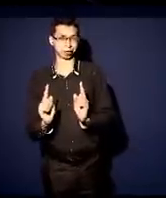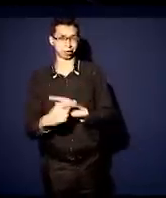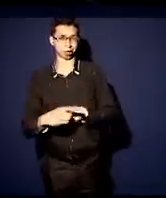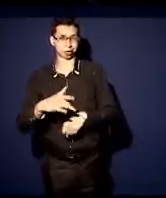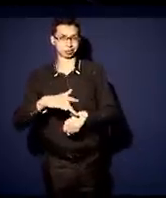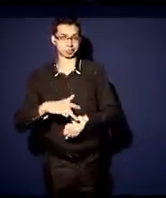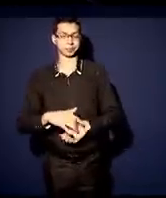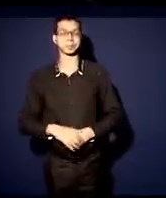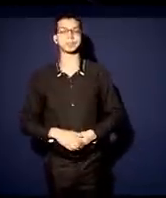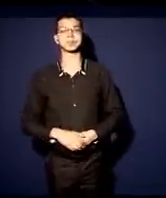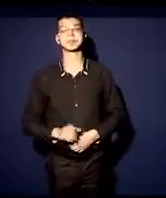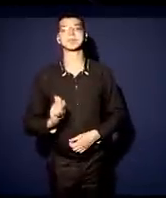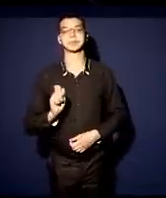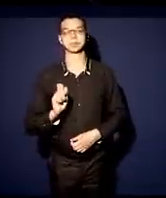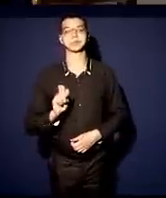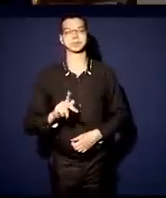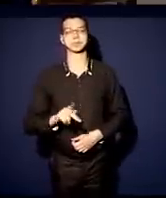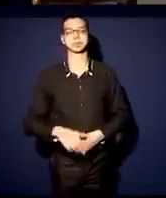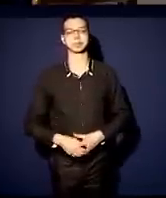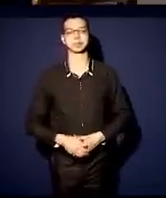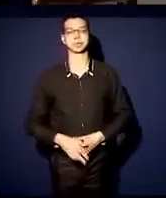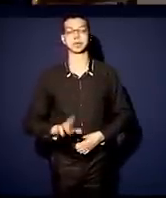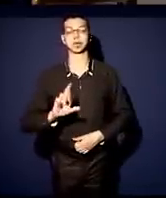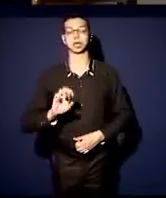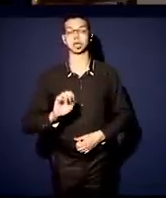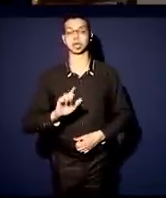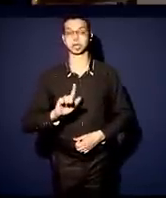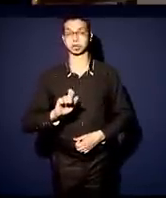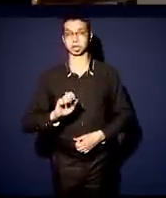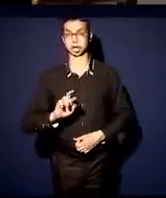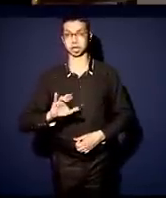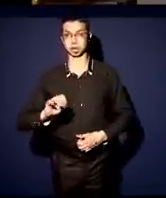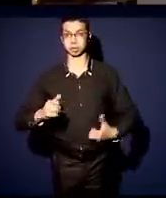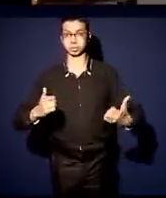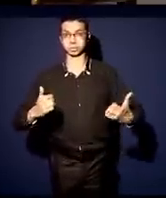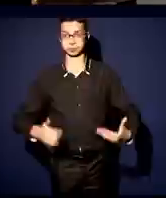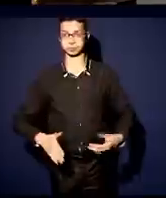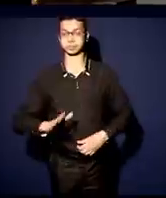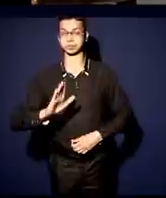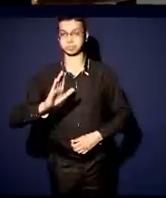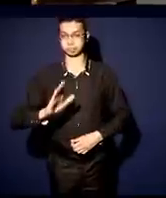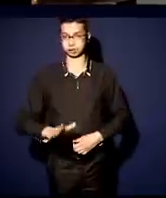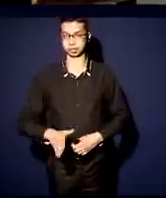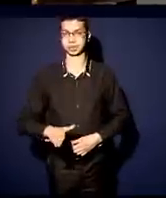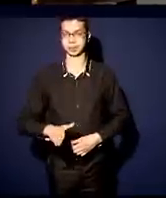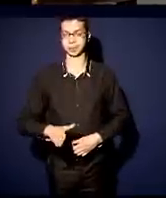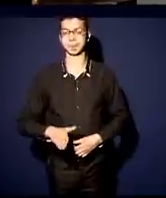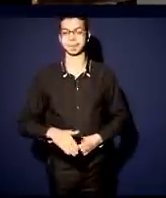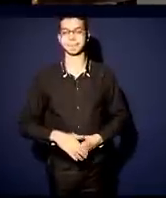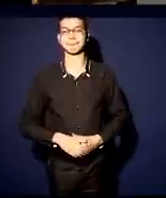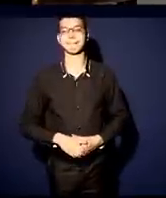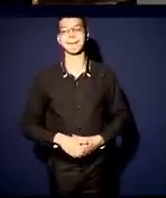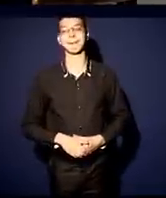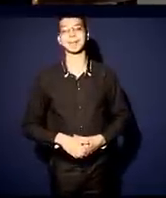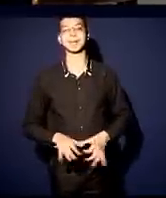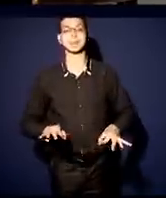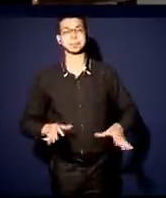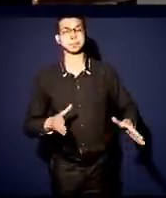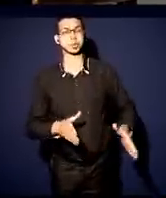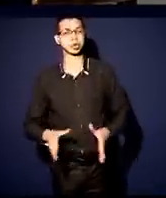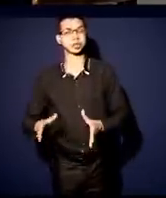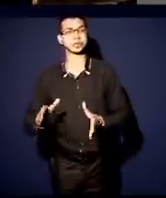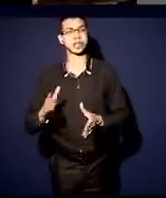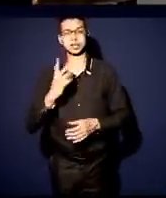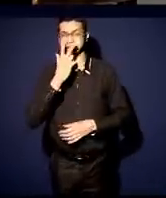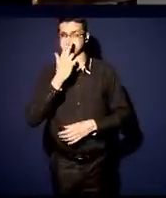rodada internacional, eu acho que a gente falou de produtividade estruturalmente mais baixa. É, o que está claro com toda